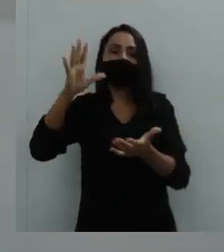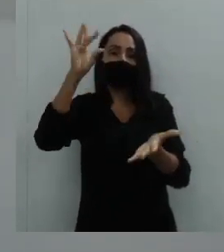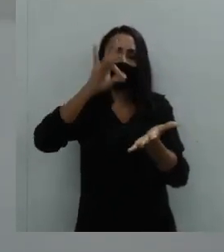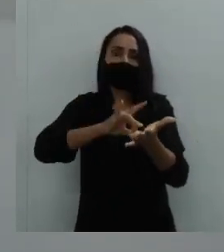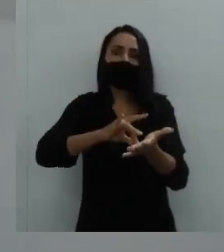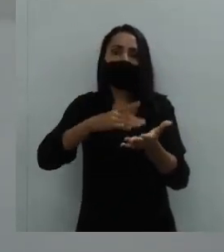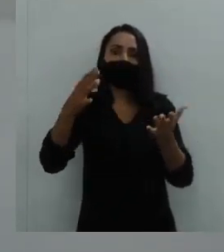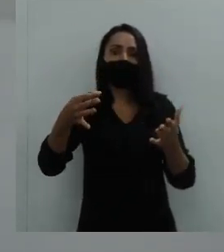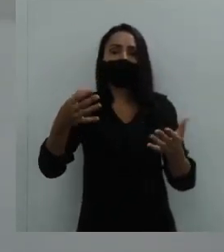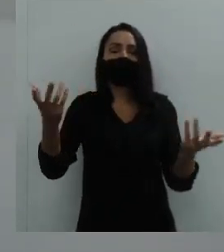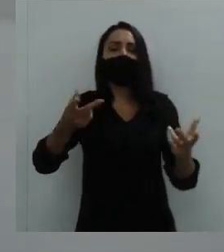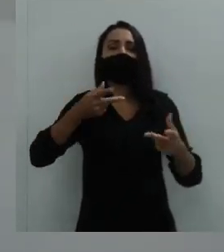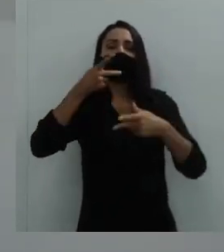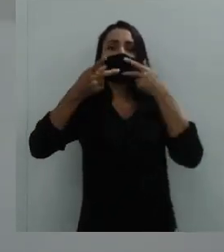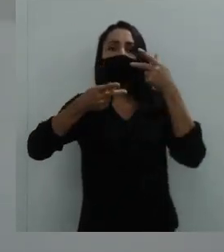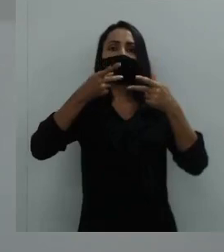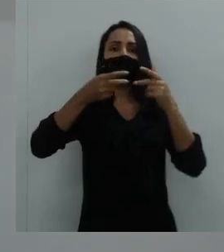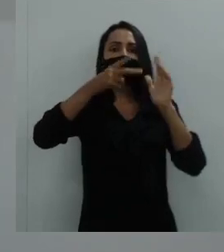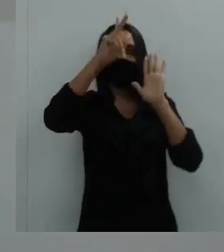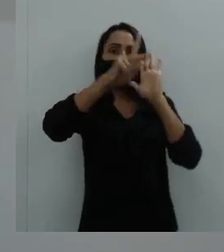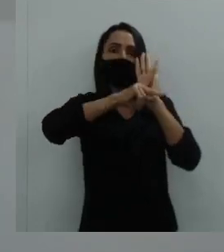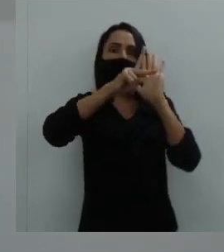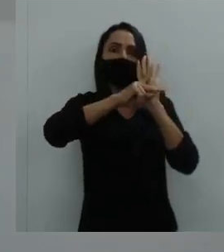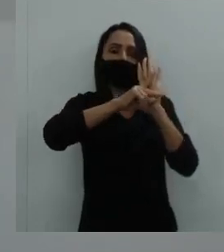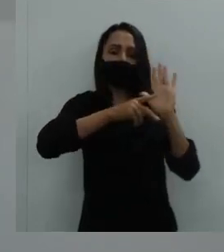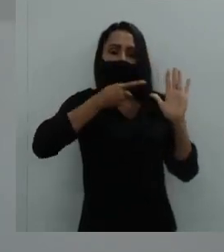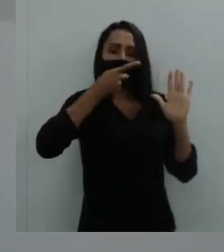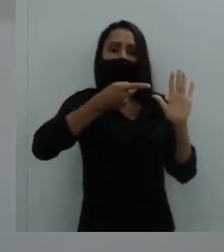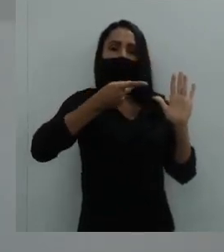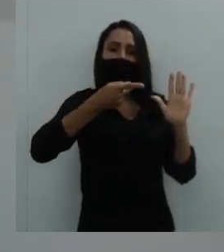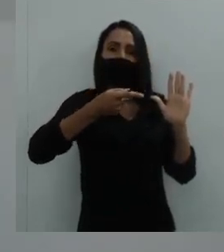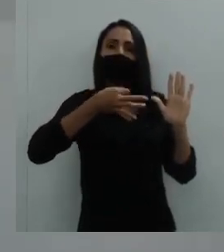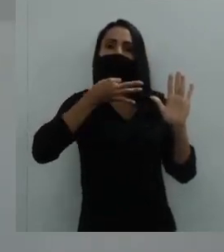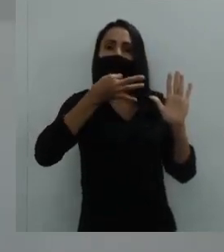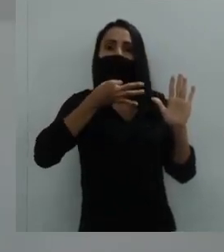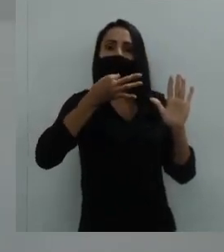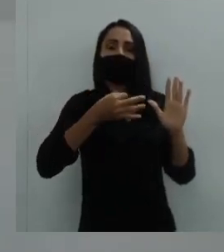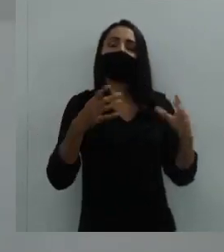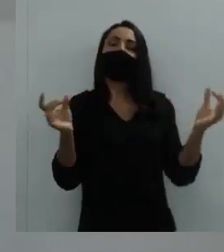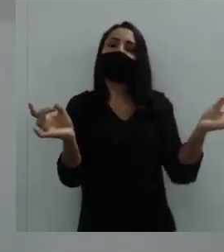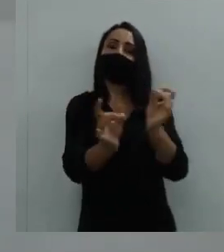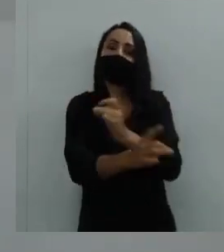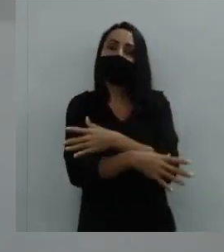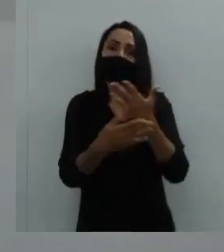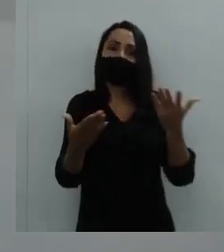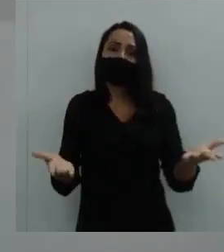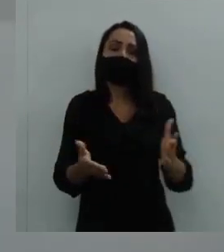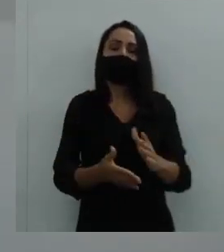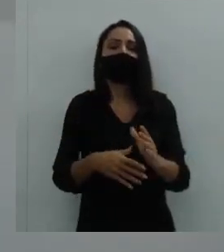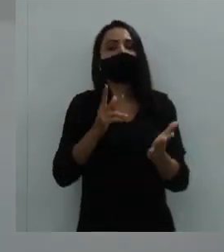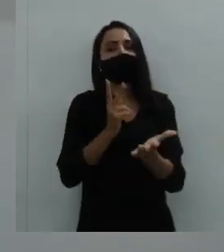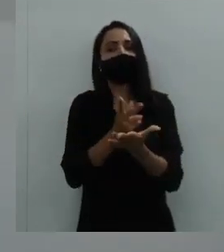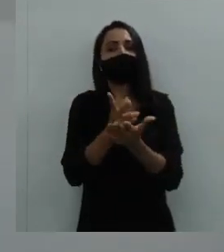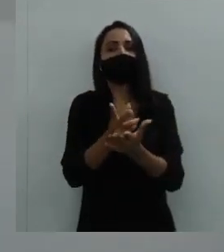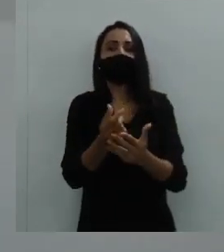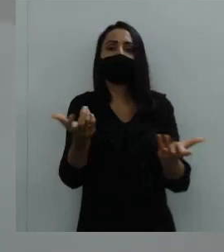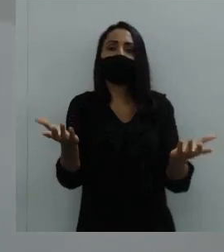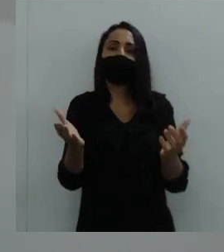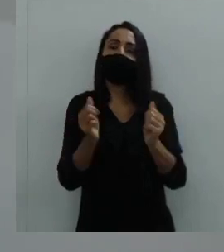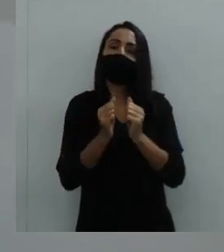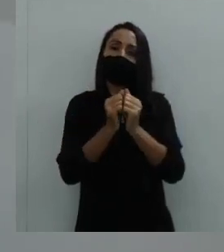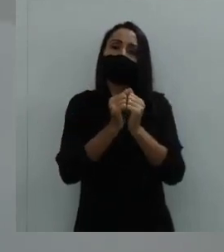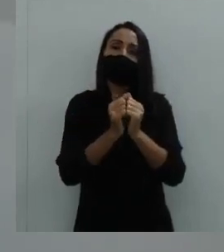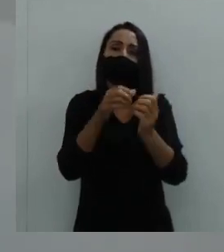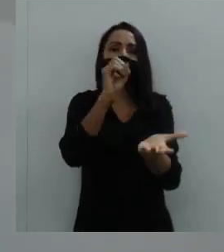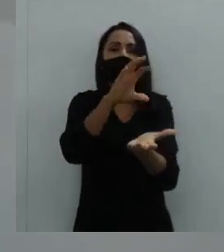se posicionar, aceitar a postura do outro. E é isso. Por hoje é só, minha gente. E continue conosco aqui no